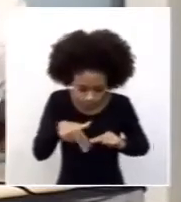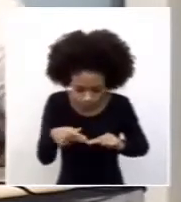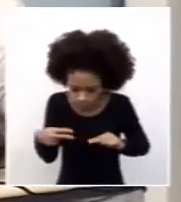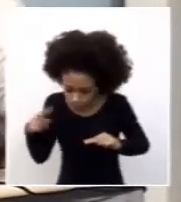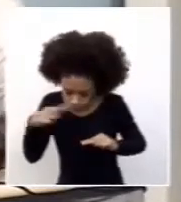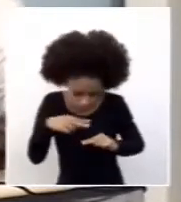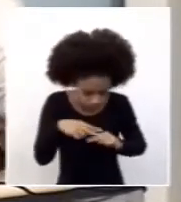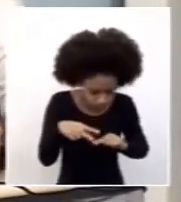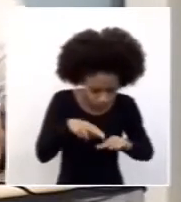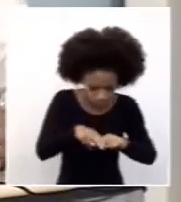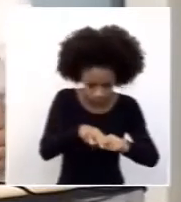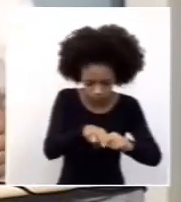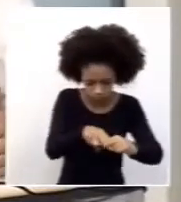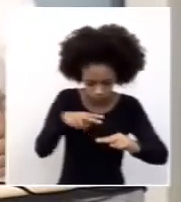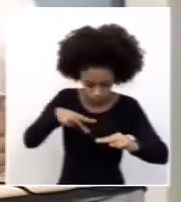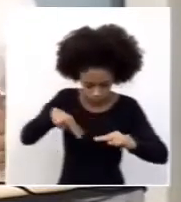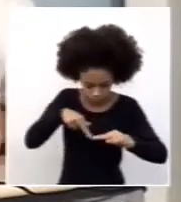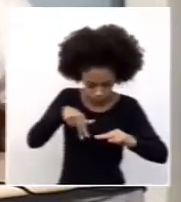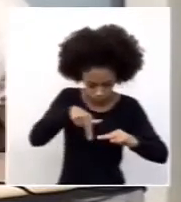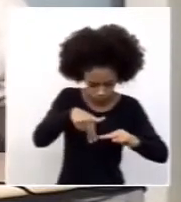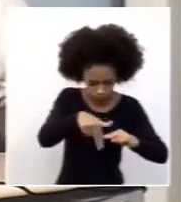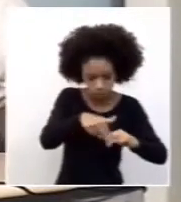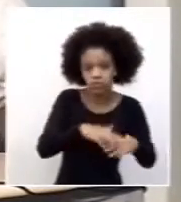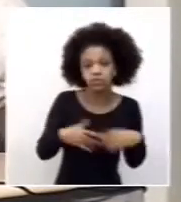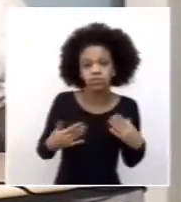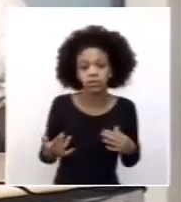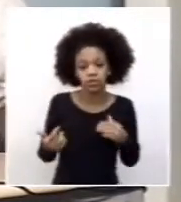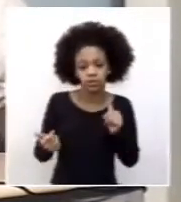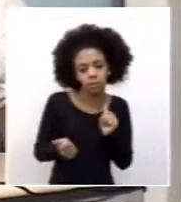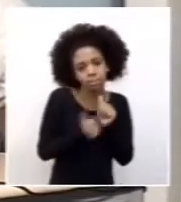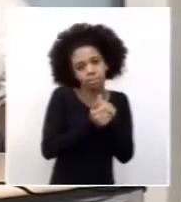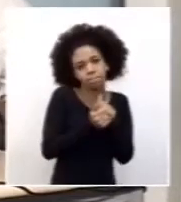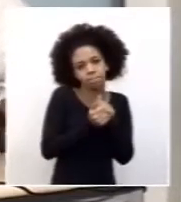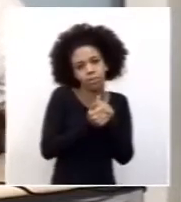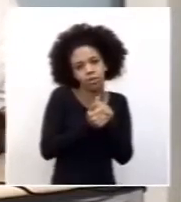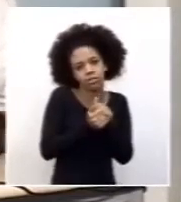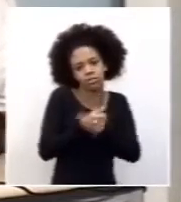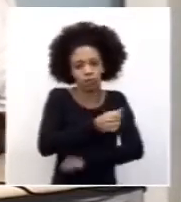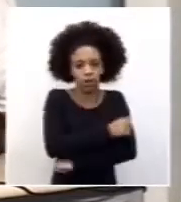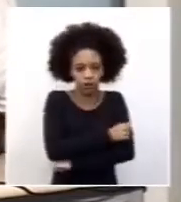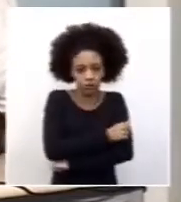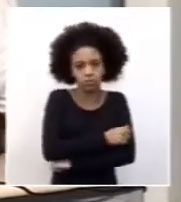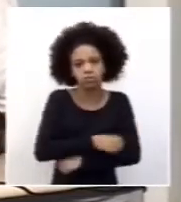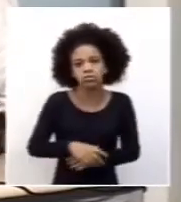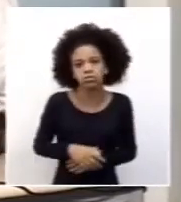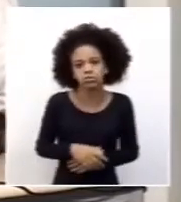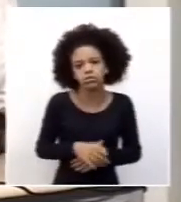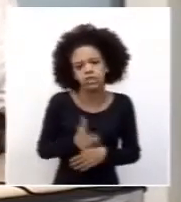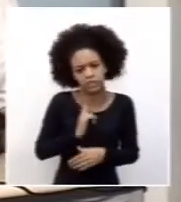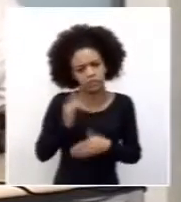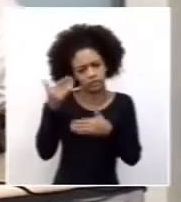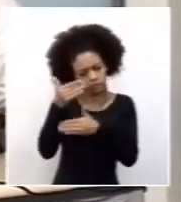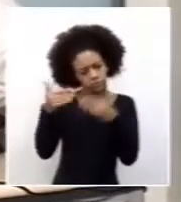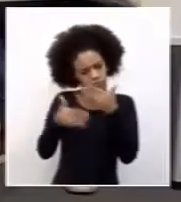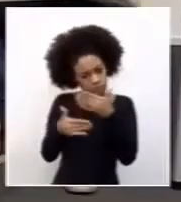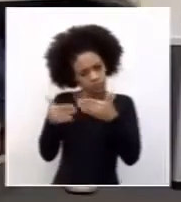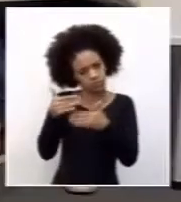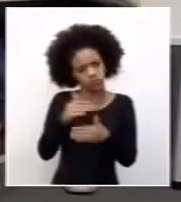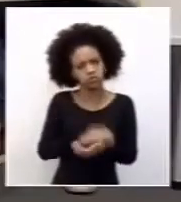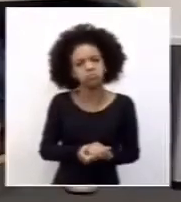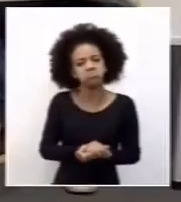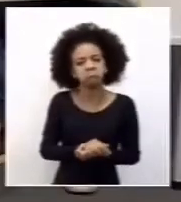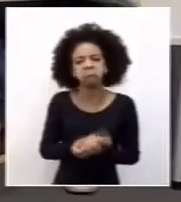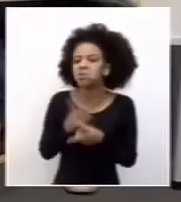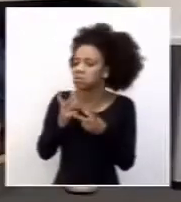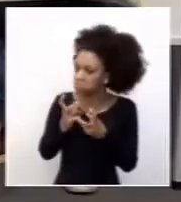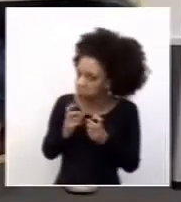tá, esse momento de proximidade. Né? A gente tinha algumas imagens lá que a gente podia perceber